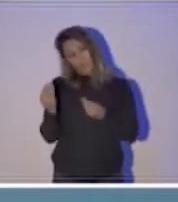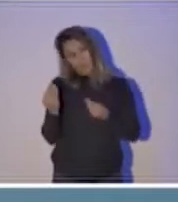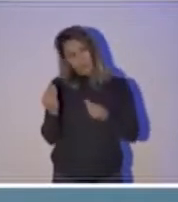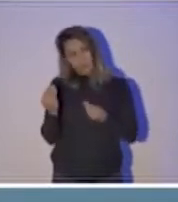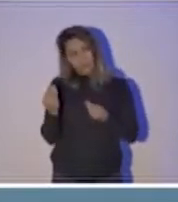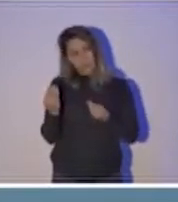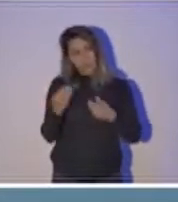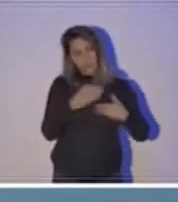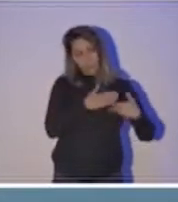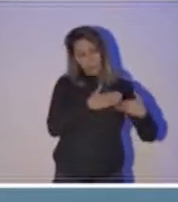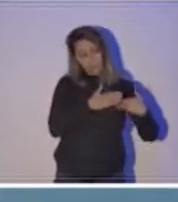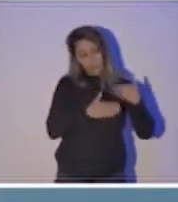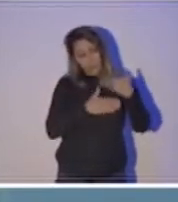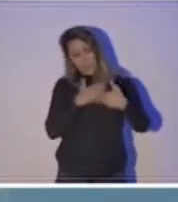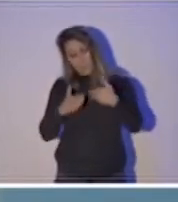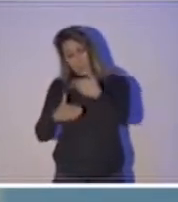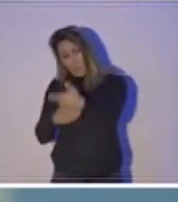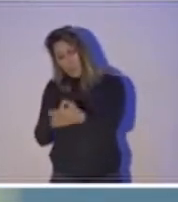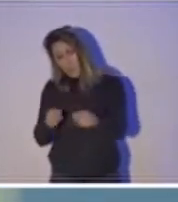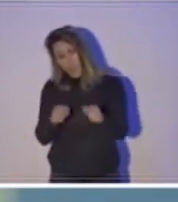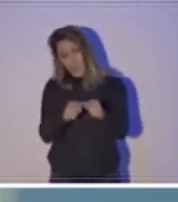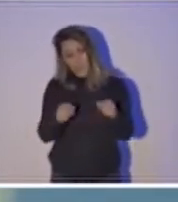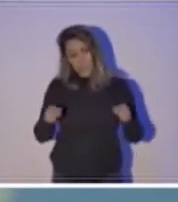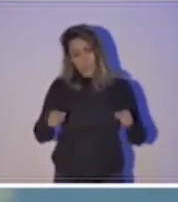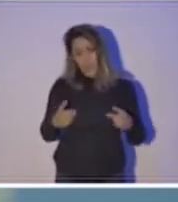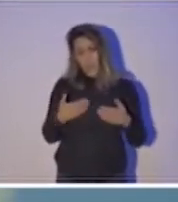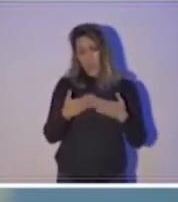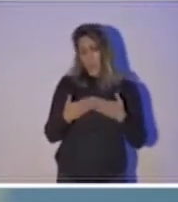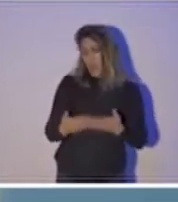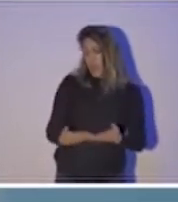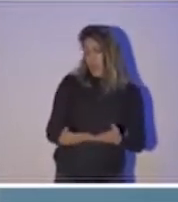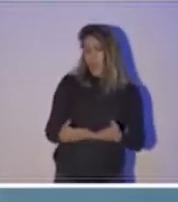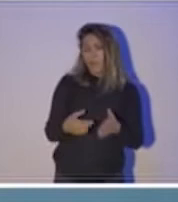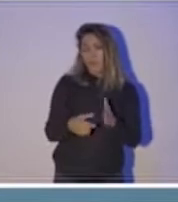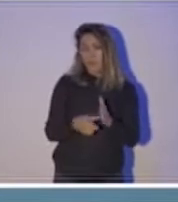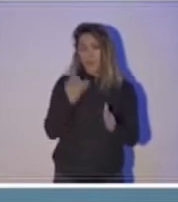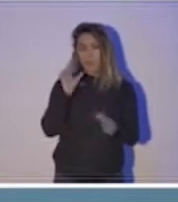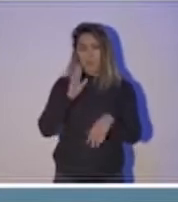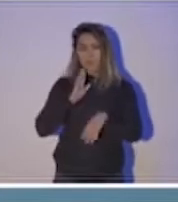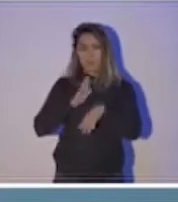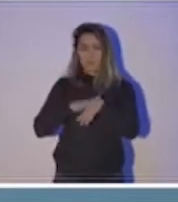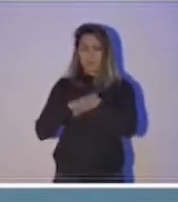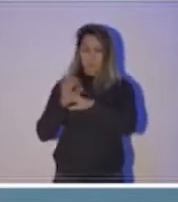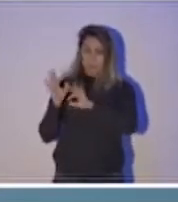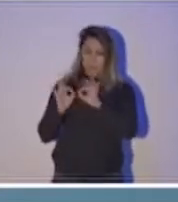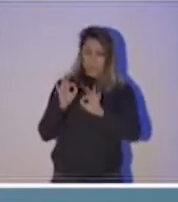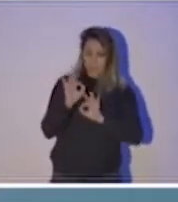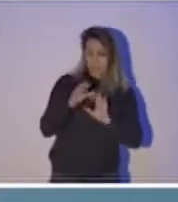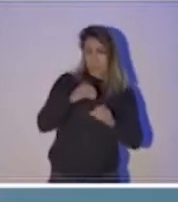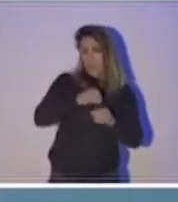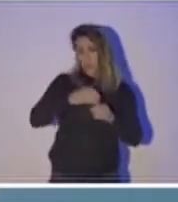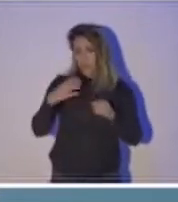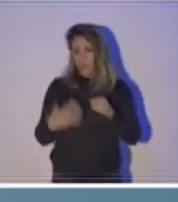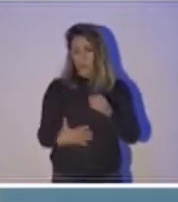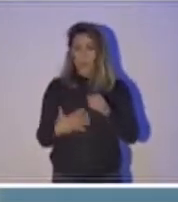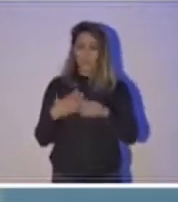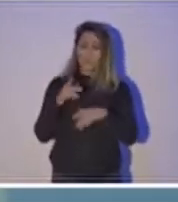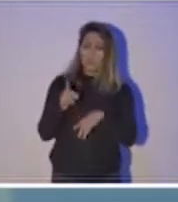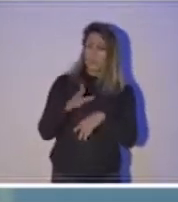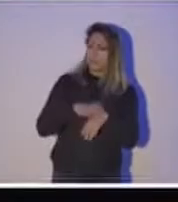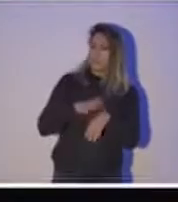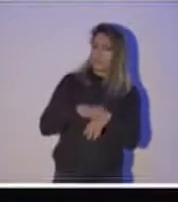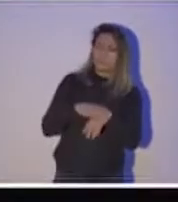esse processo dentro de sala de aula, que vem desde o planejamento do conteúdo até a maneira como você conduz o trabalho com a turma.